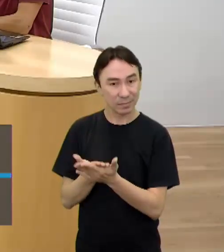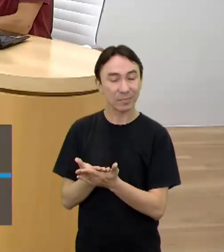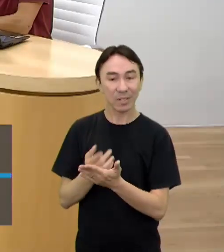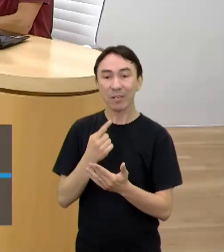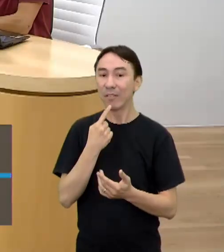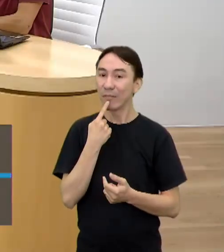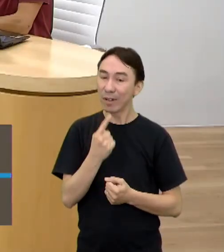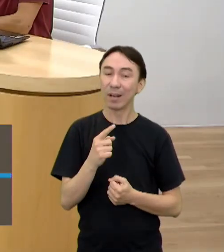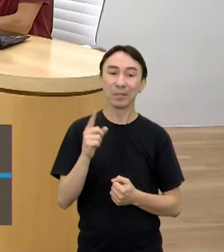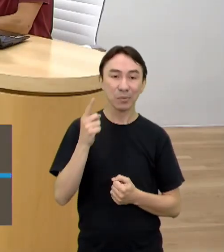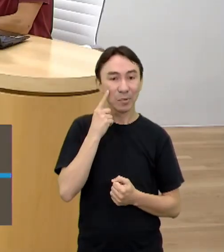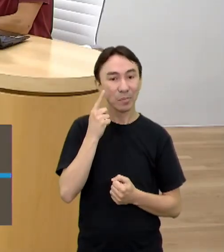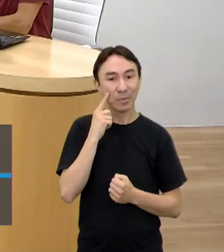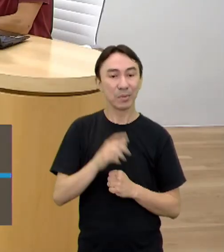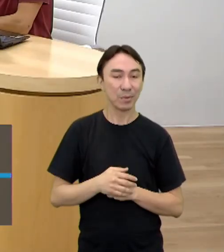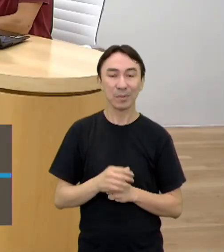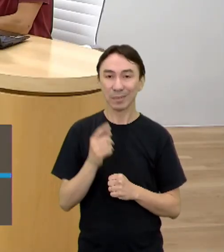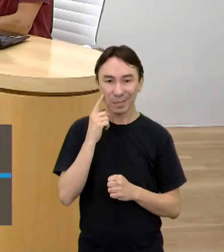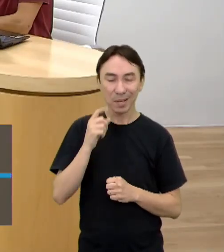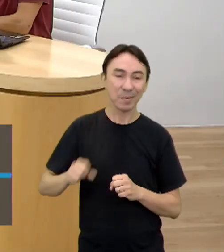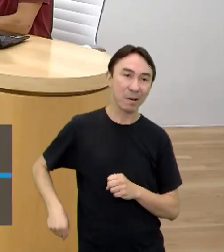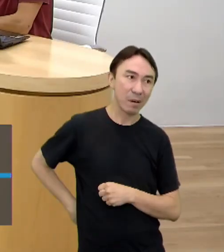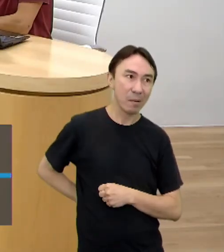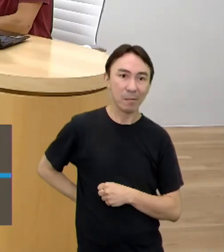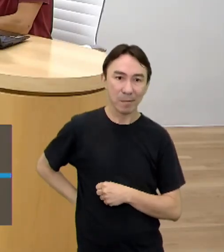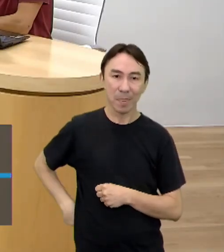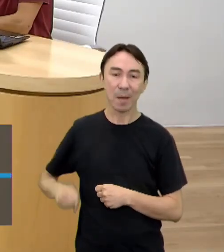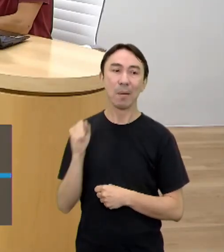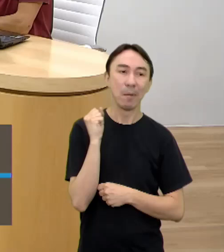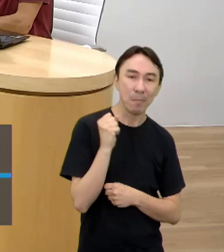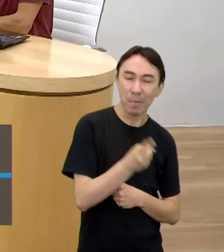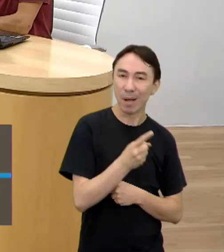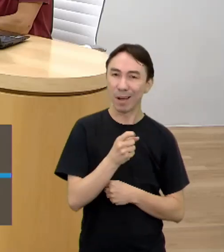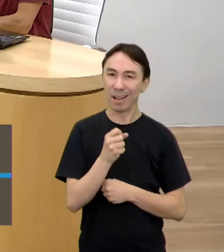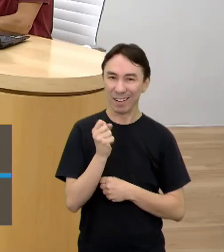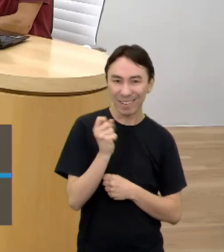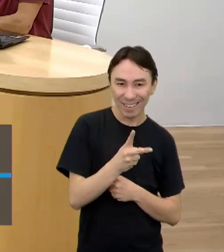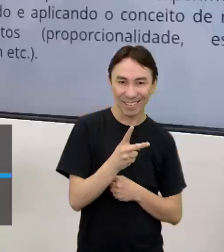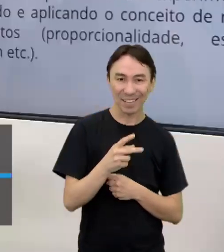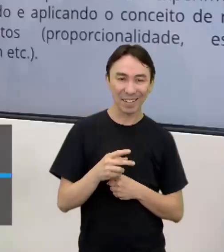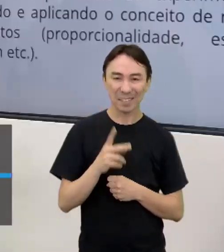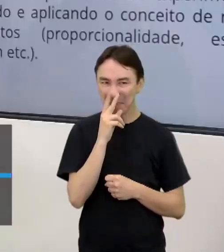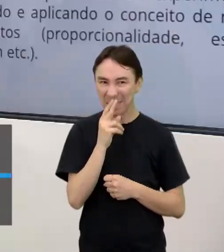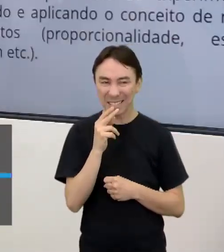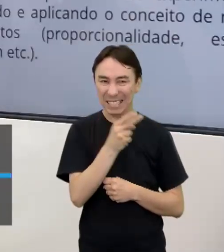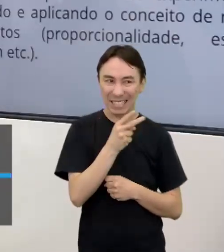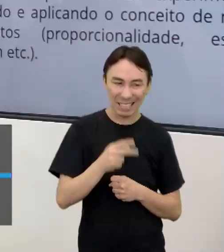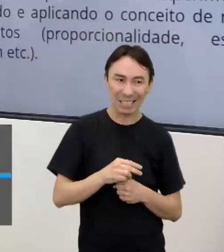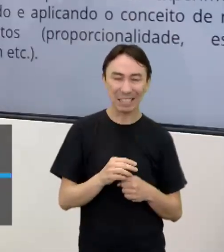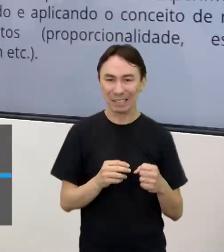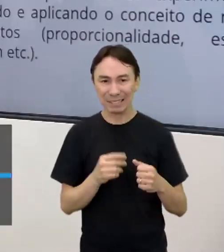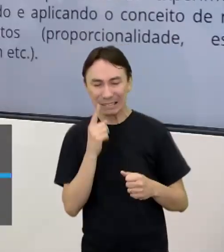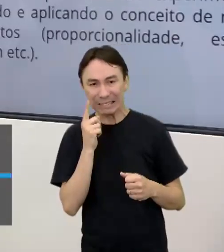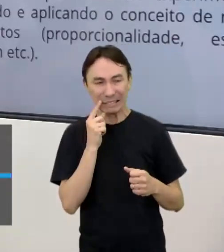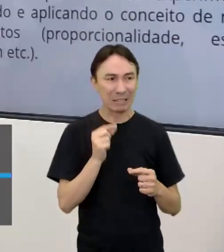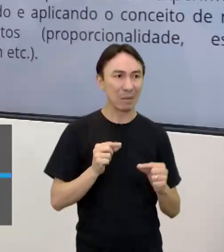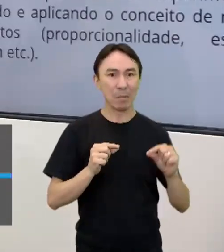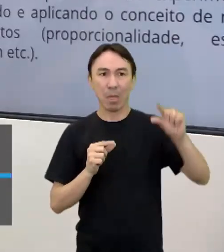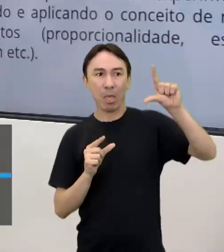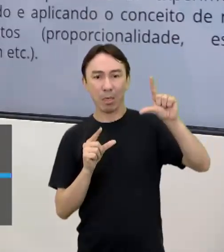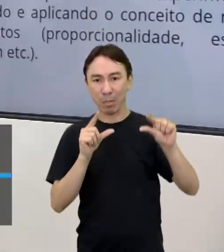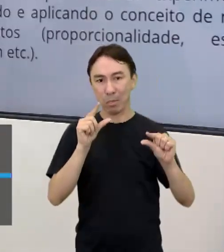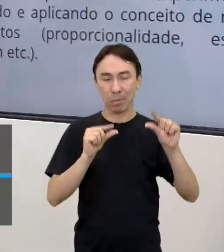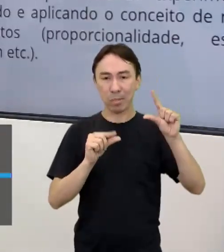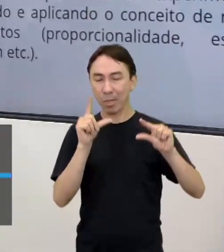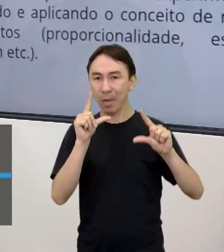que é muito interessante, porque a gente se engana um pouquinho com o par ou ímpar, dá aquela impressão que um tem mais chance que o outro, mas não é isso não. Vou mostrar